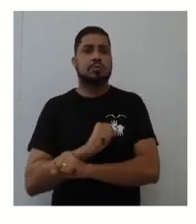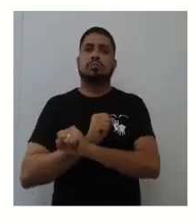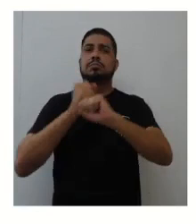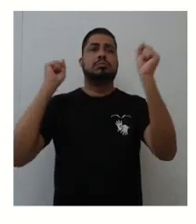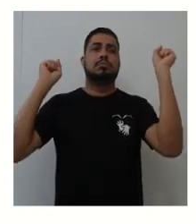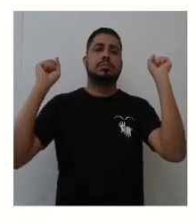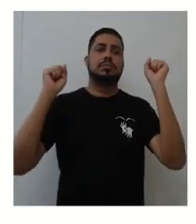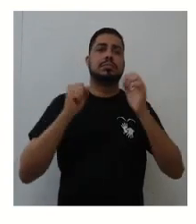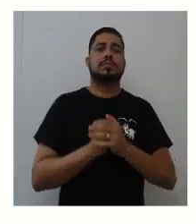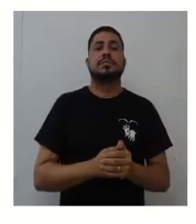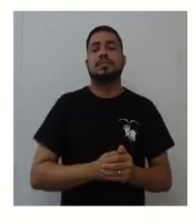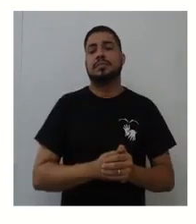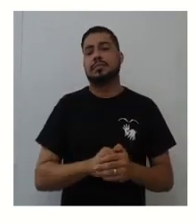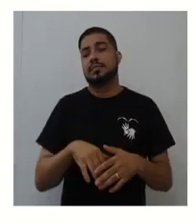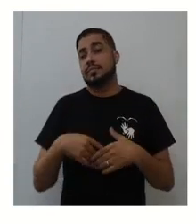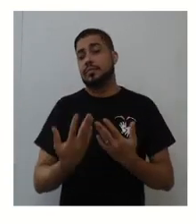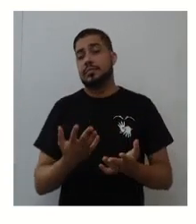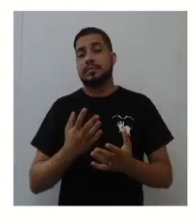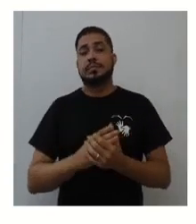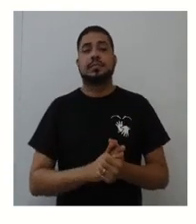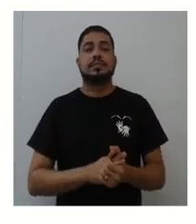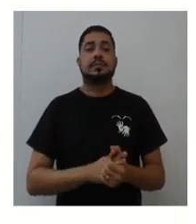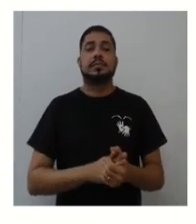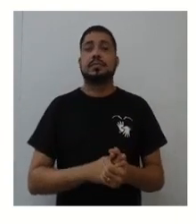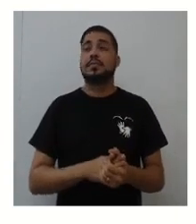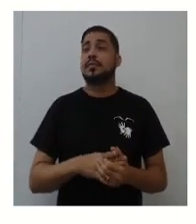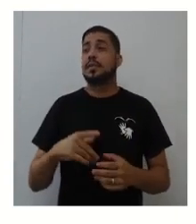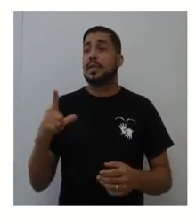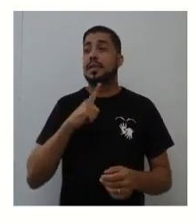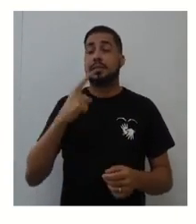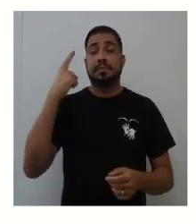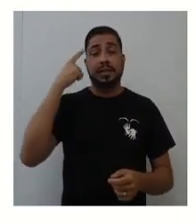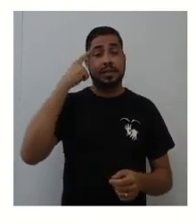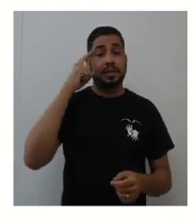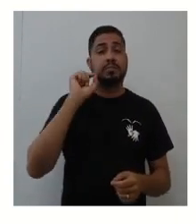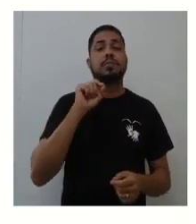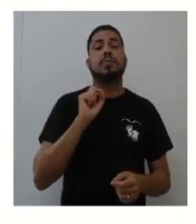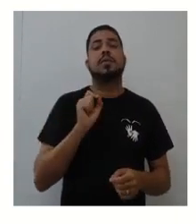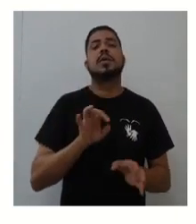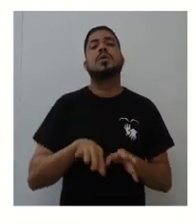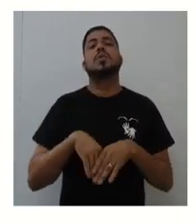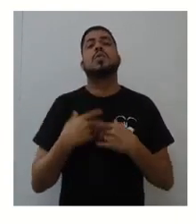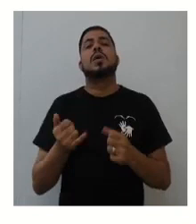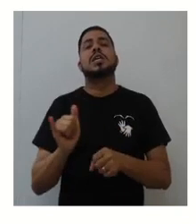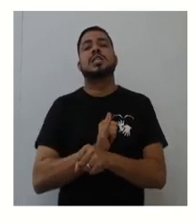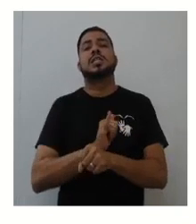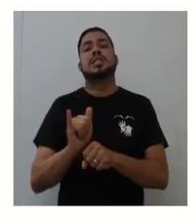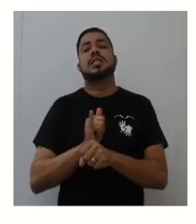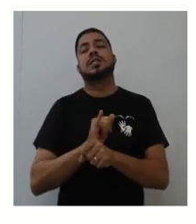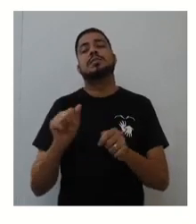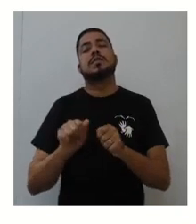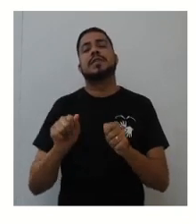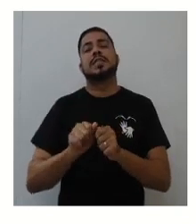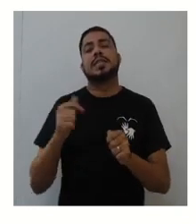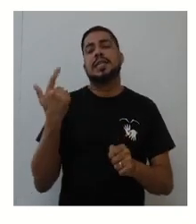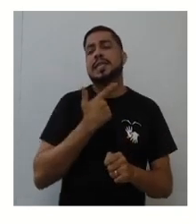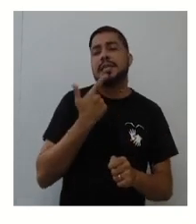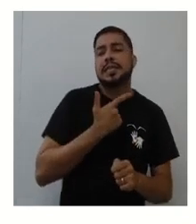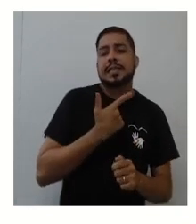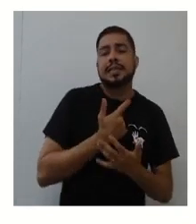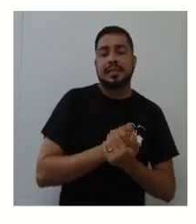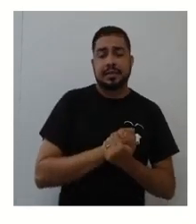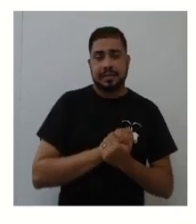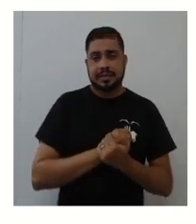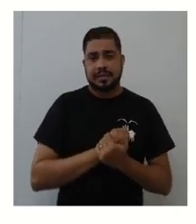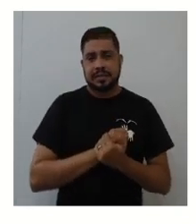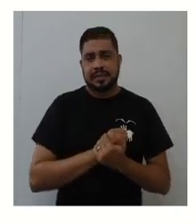esse efeito de humor. Então, a gente tem que pensar o seguinte. Qual é a estratégia para fazer rir? Bom, a gente